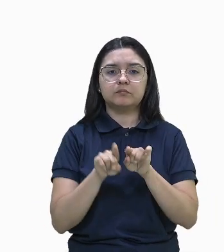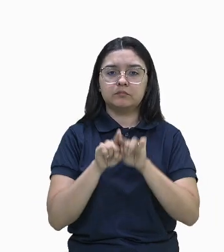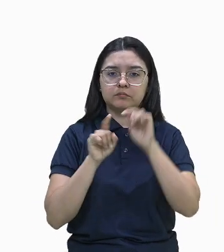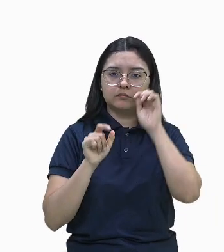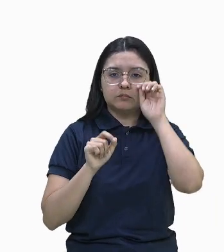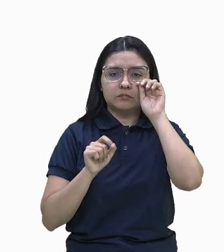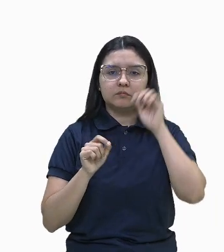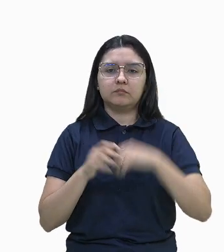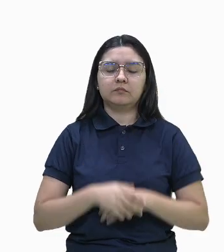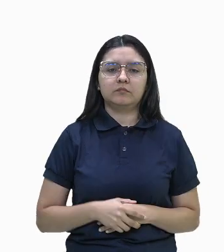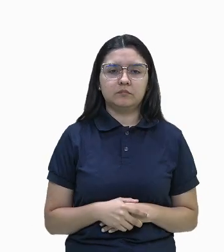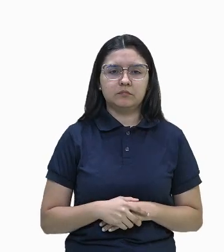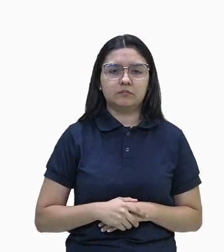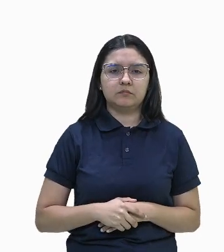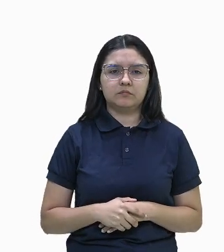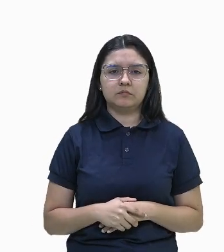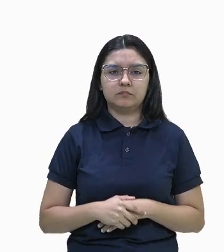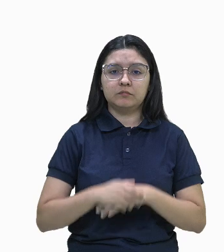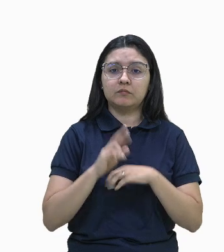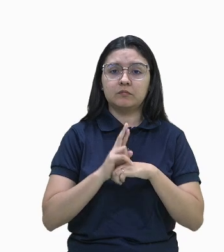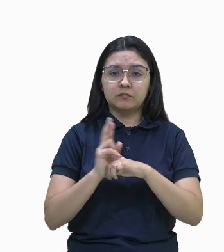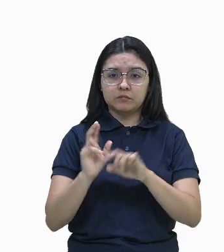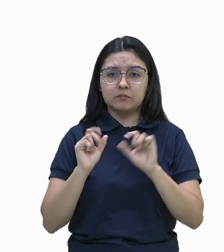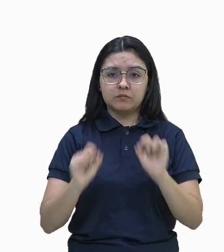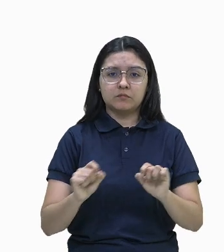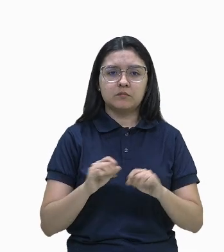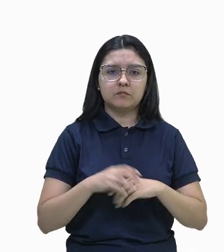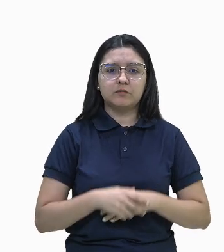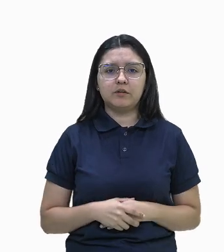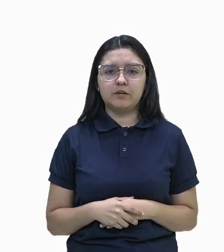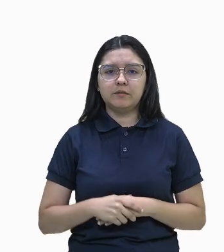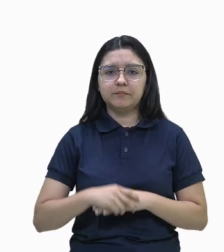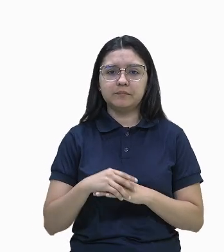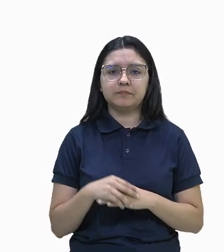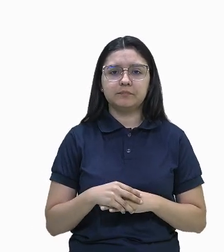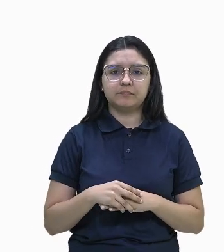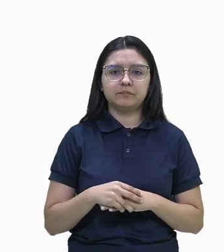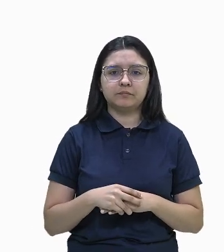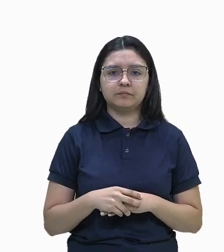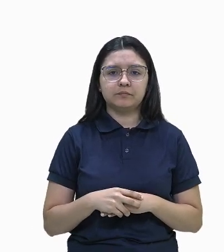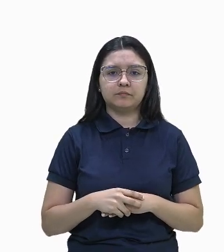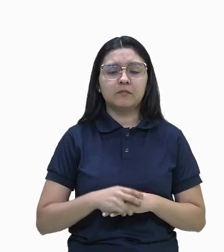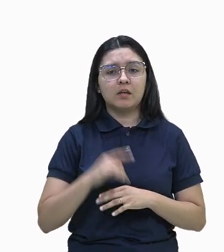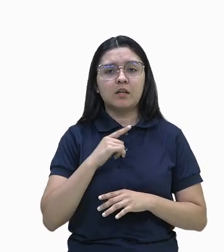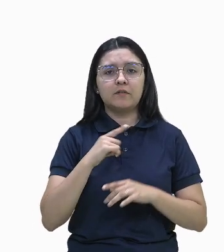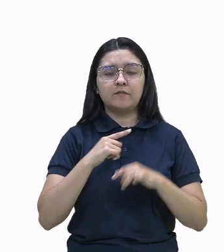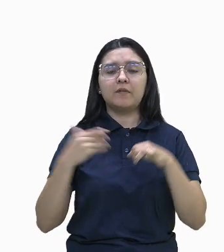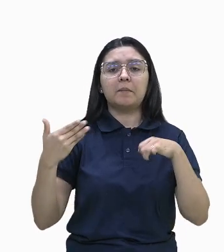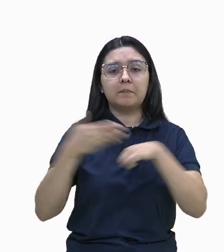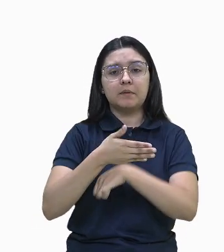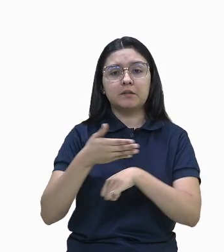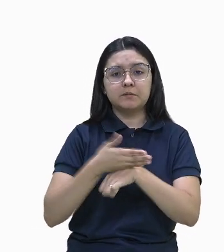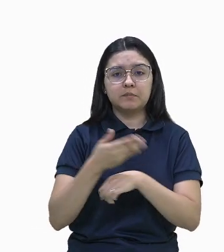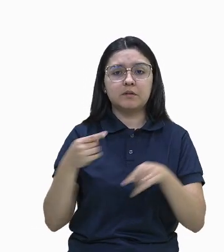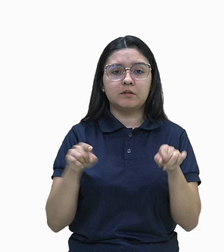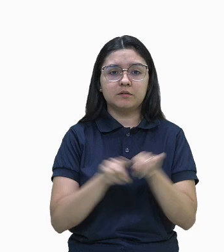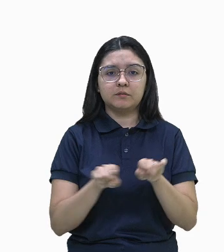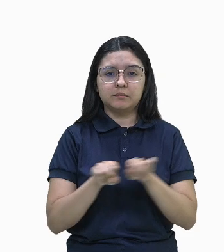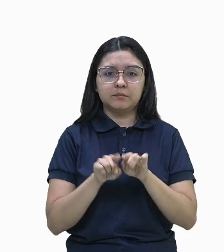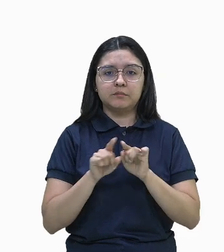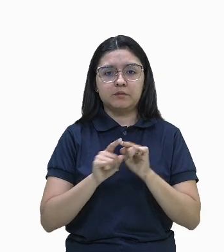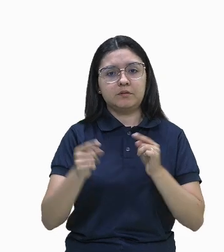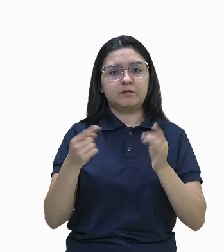aristotélico como recurso da quarta parede, em sujeito atuante, transformador da ação